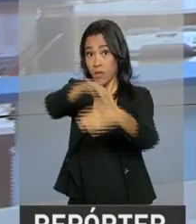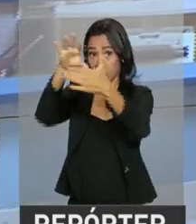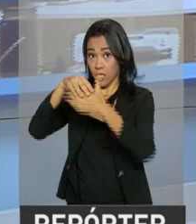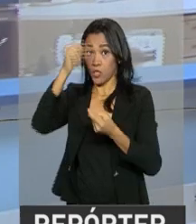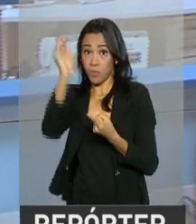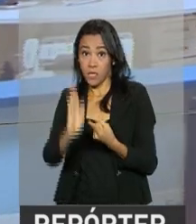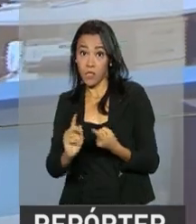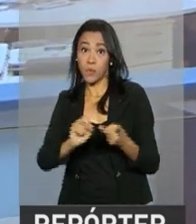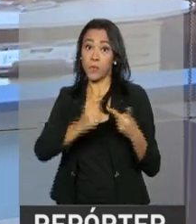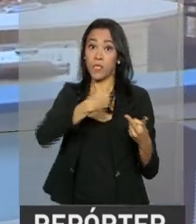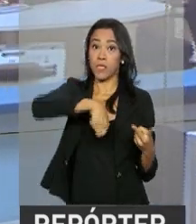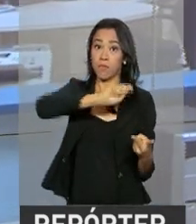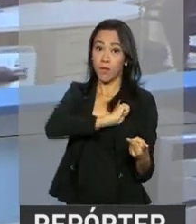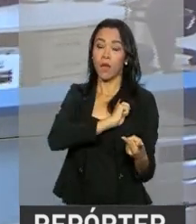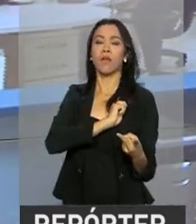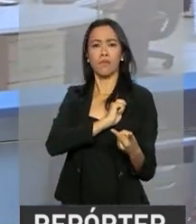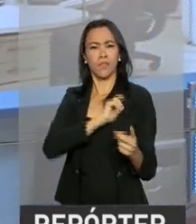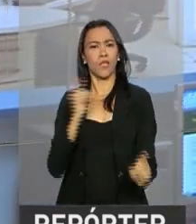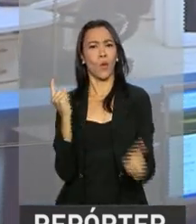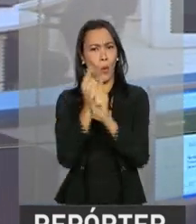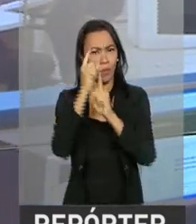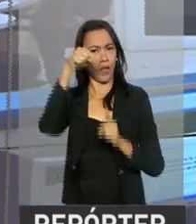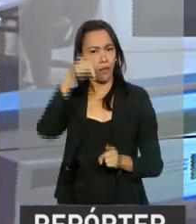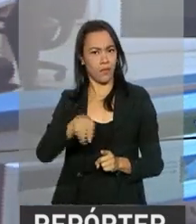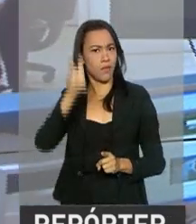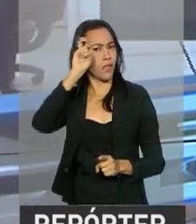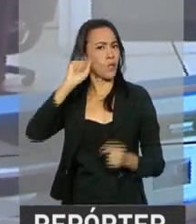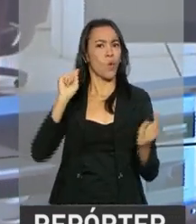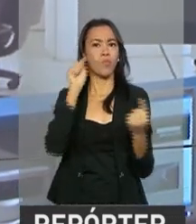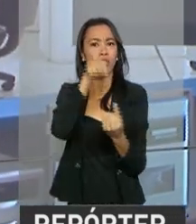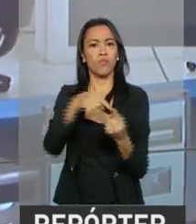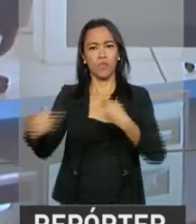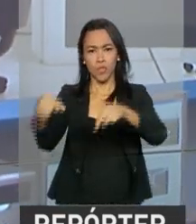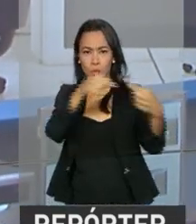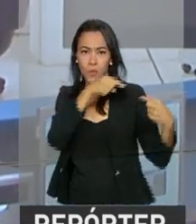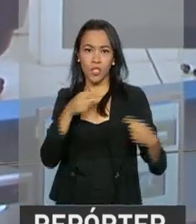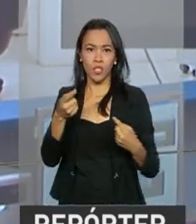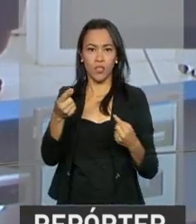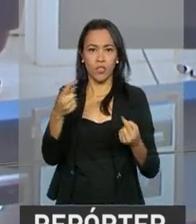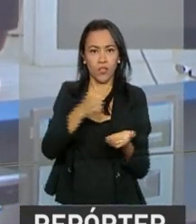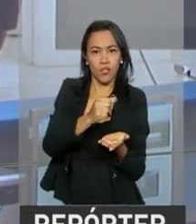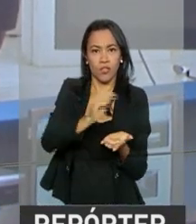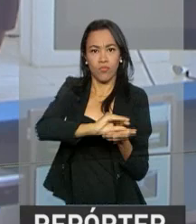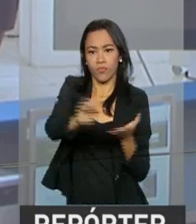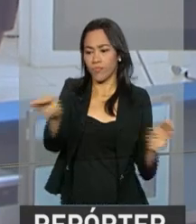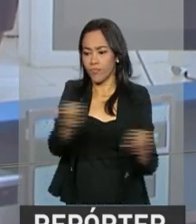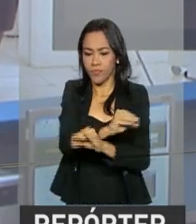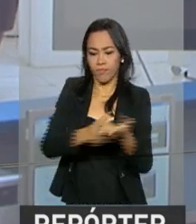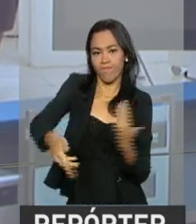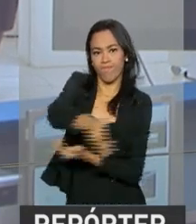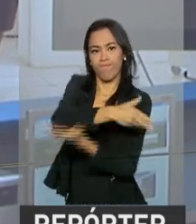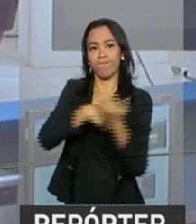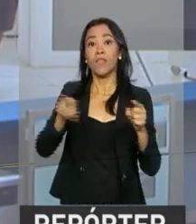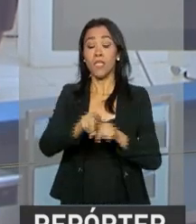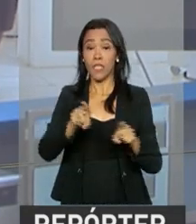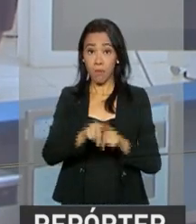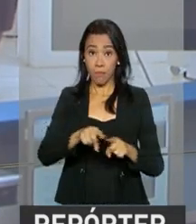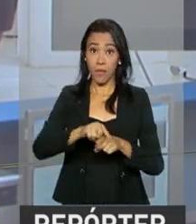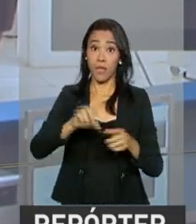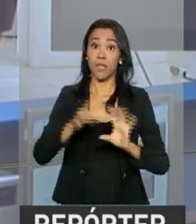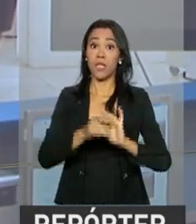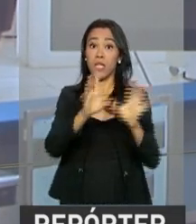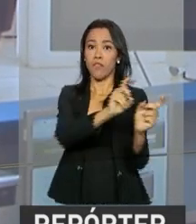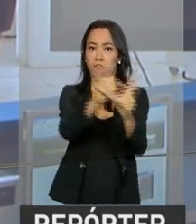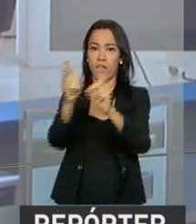Espanha se encontraram nesta quinta-feira para discutir investimentos entre os dois países e o acordo de livre comércio entre Mercosul e União